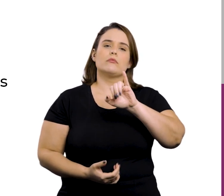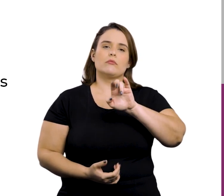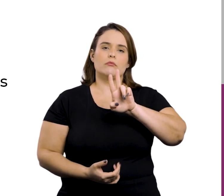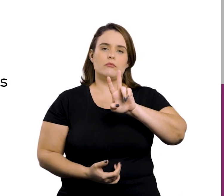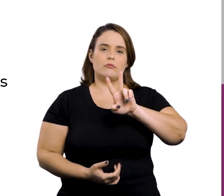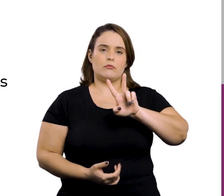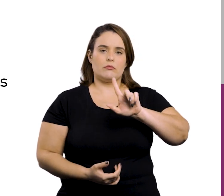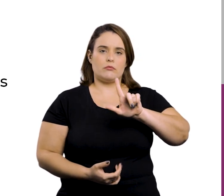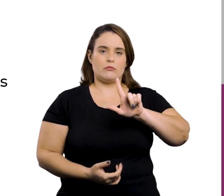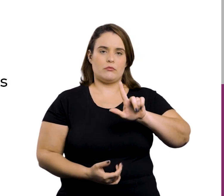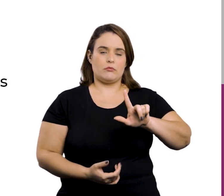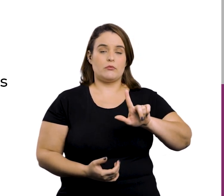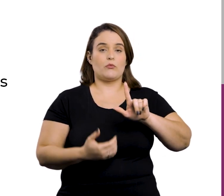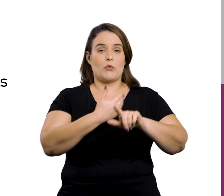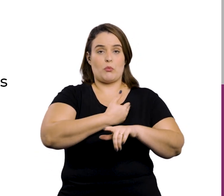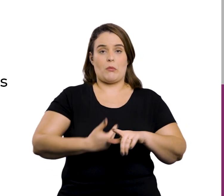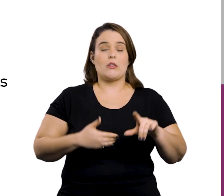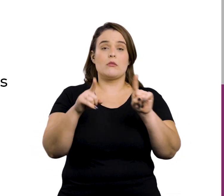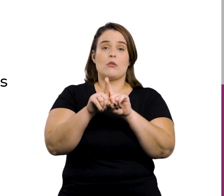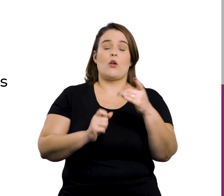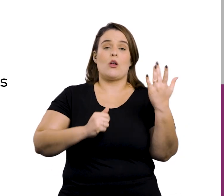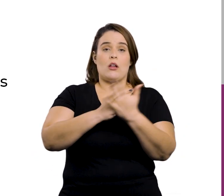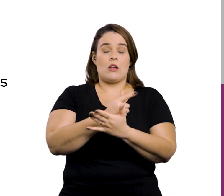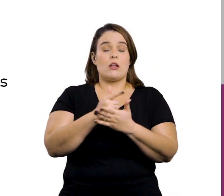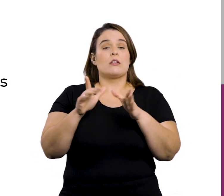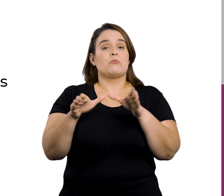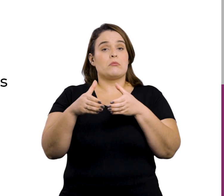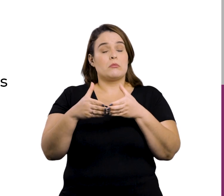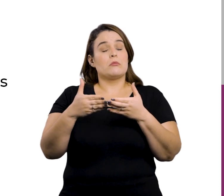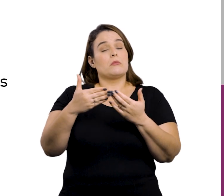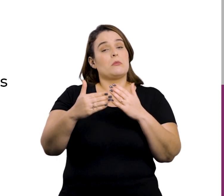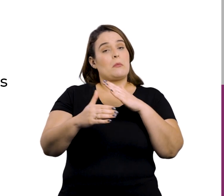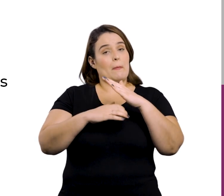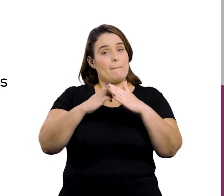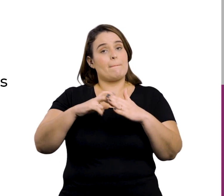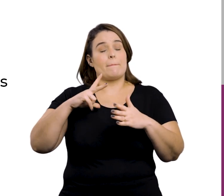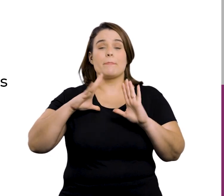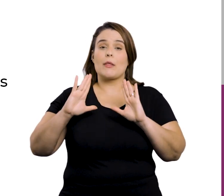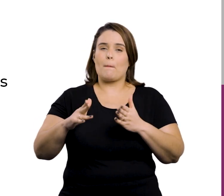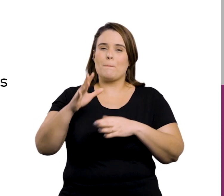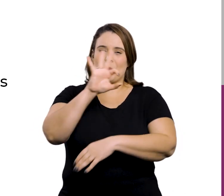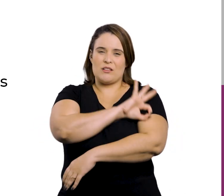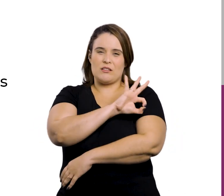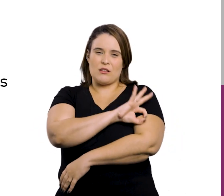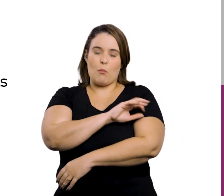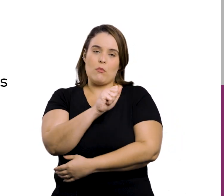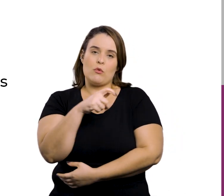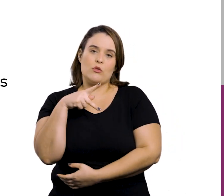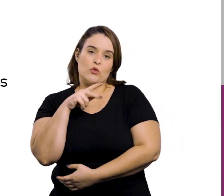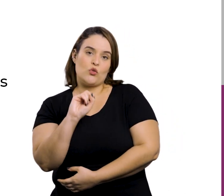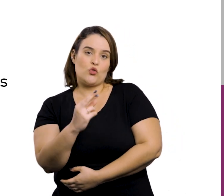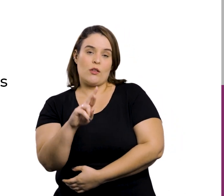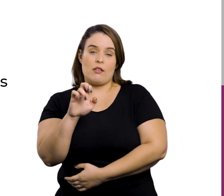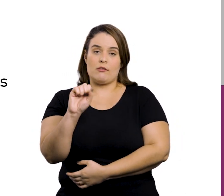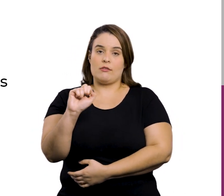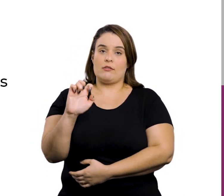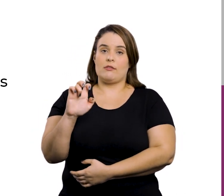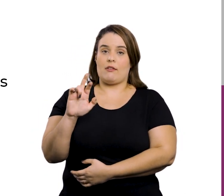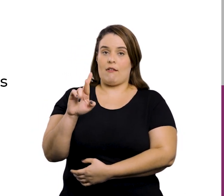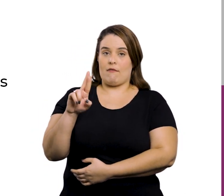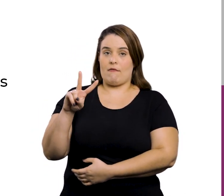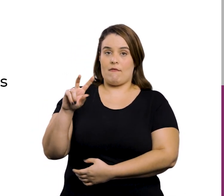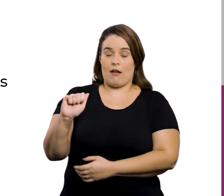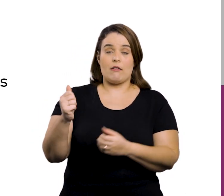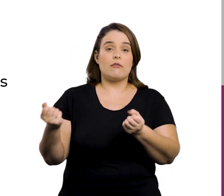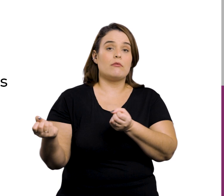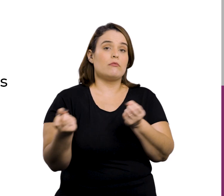também através da compra de serviço de grupos privados, organizados por policiais já na aposentadoria ou da reserva, que